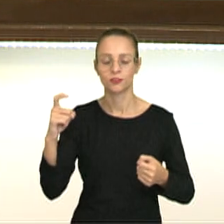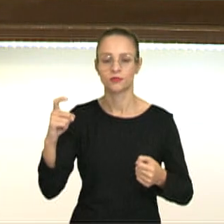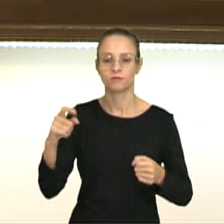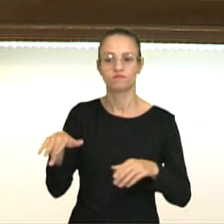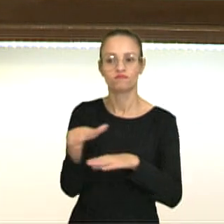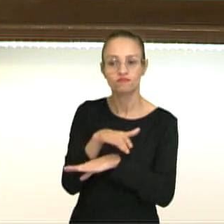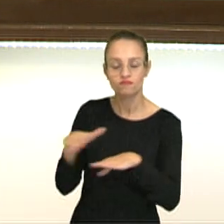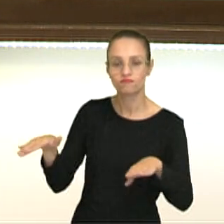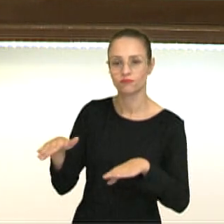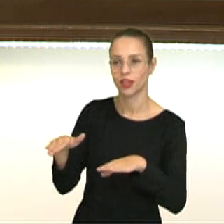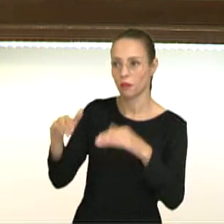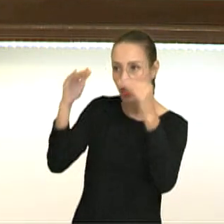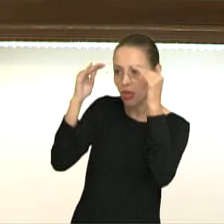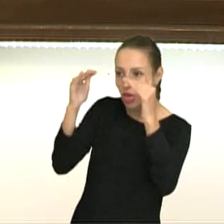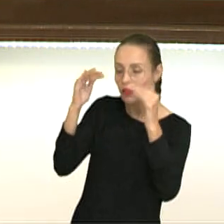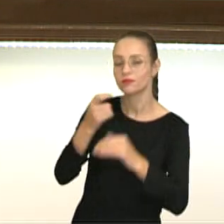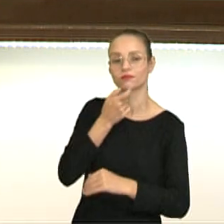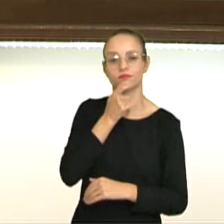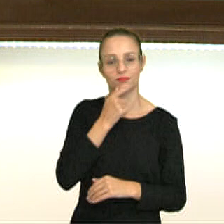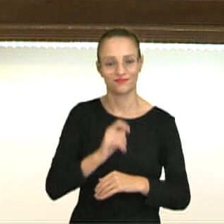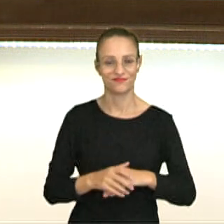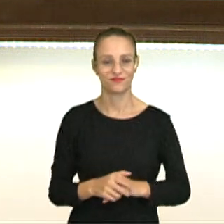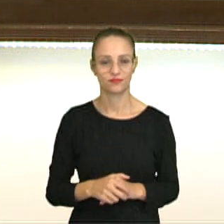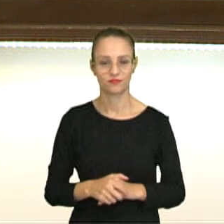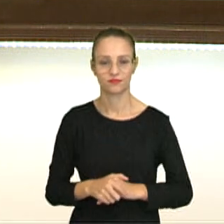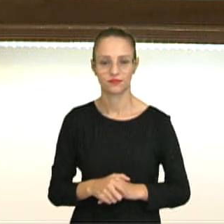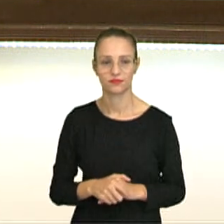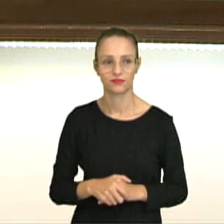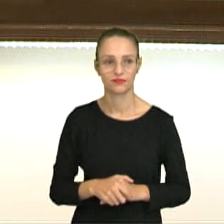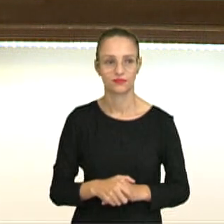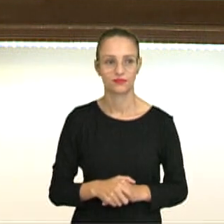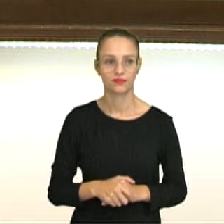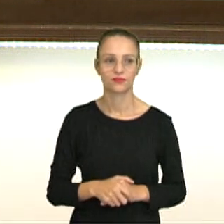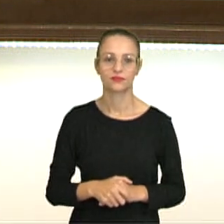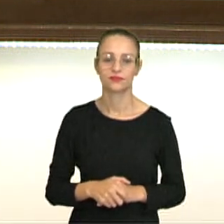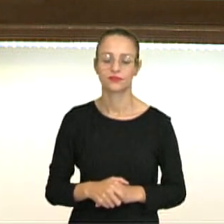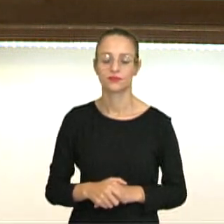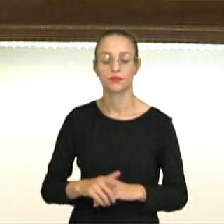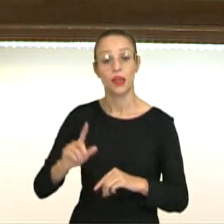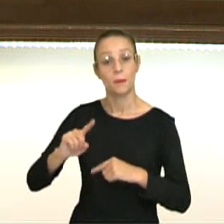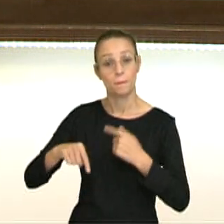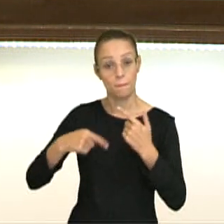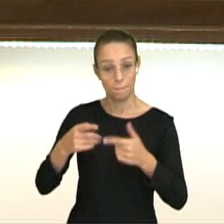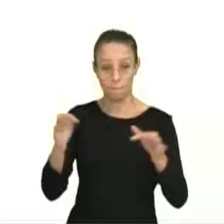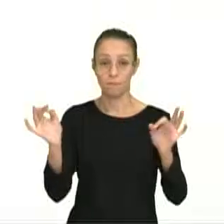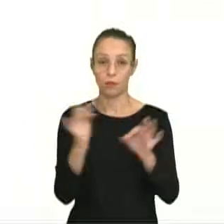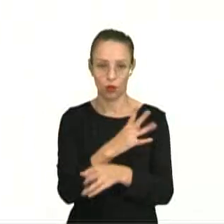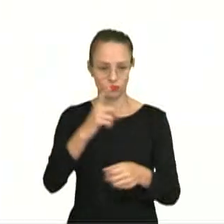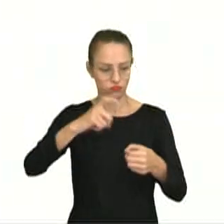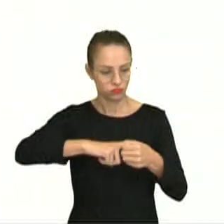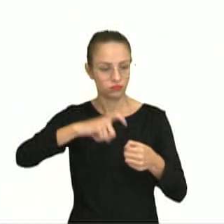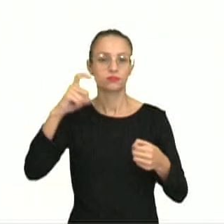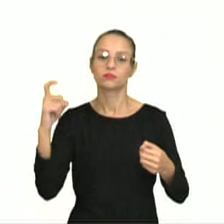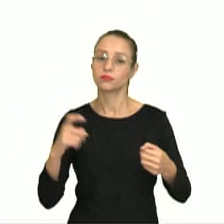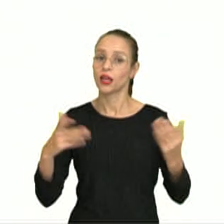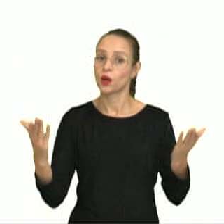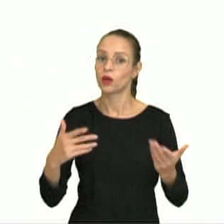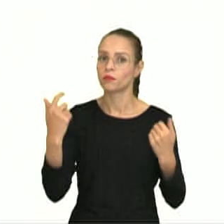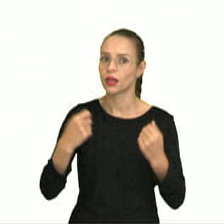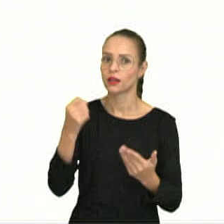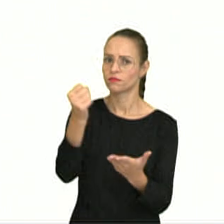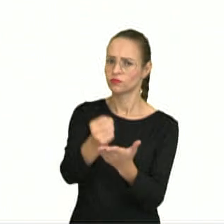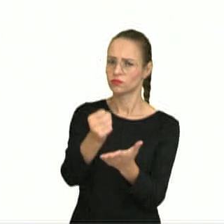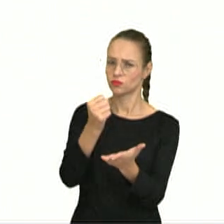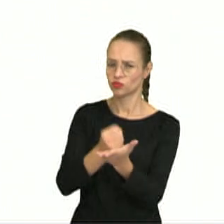tirar a Inglaterra do território das 13 colônias. Então, após a liberdade alcançada, era preciso oficializar